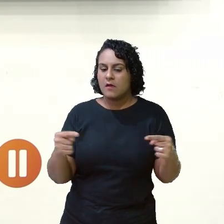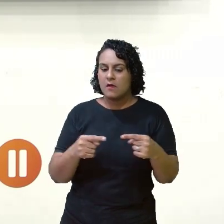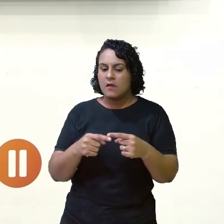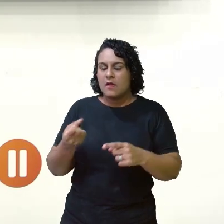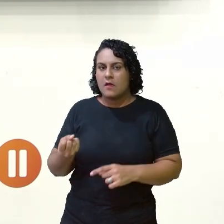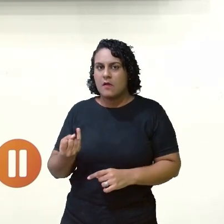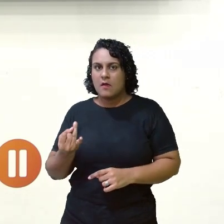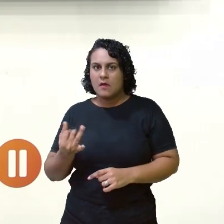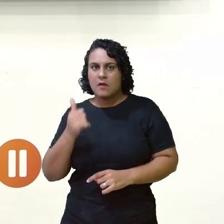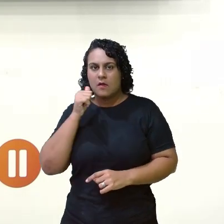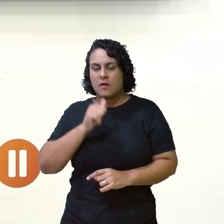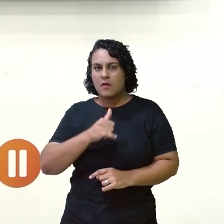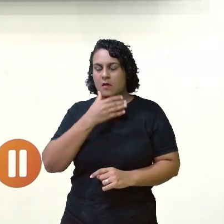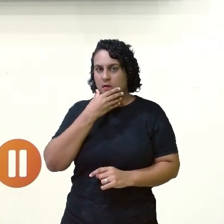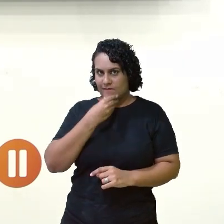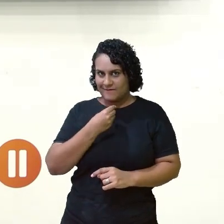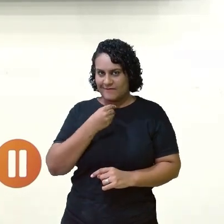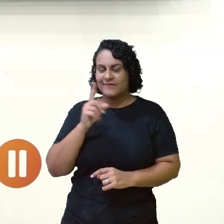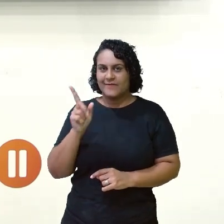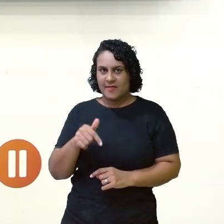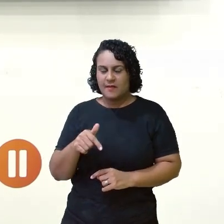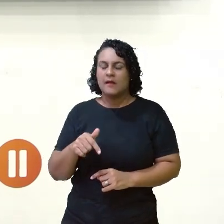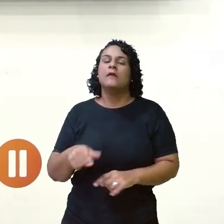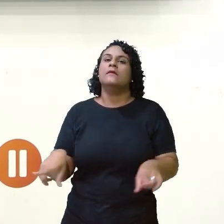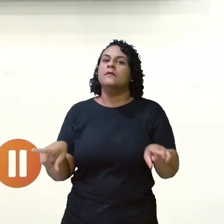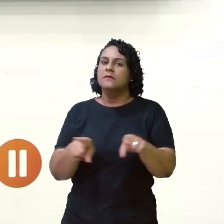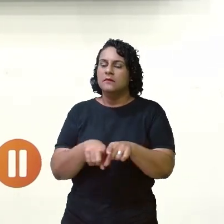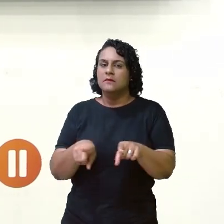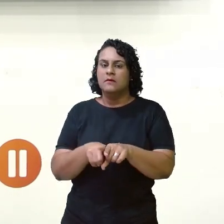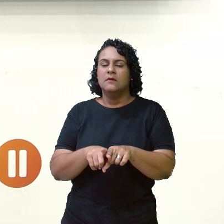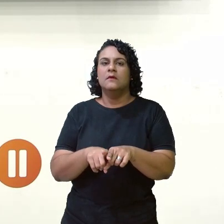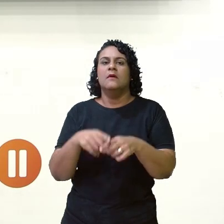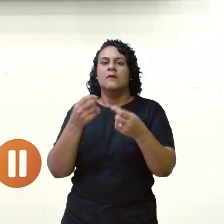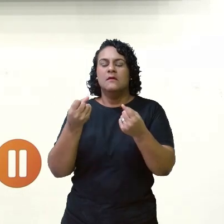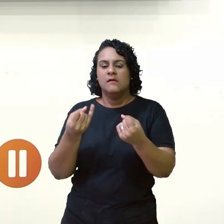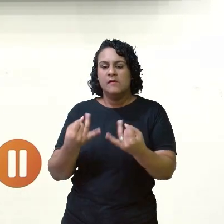número, em gênero, não é? E ele também, quando a gente está